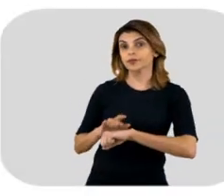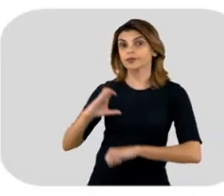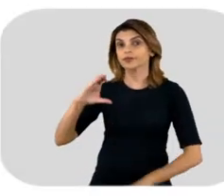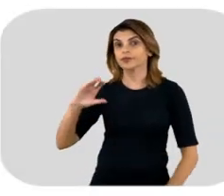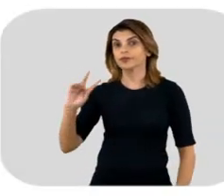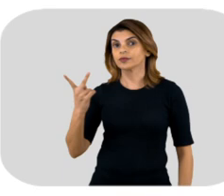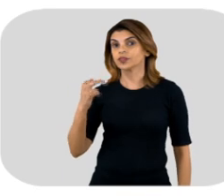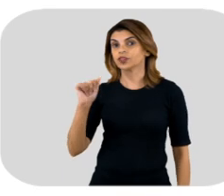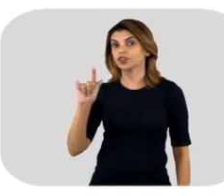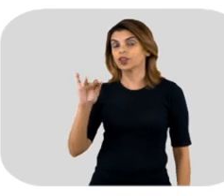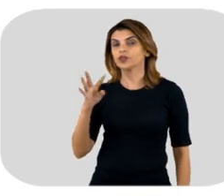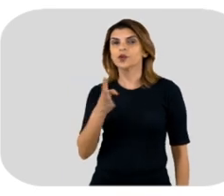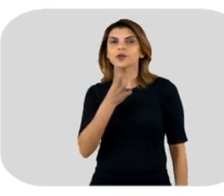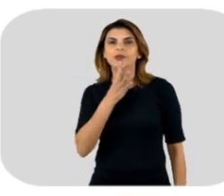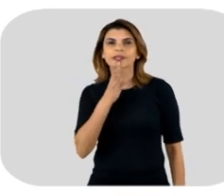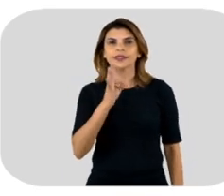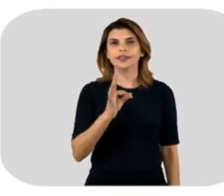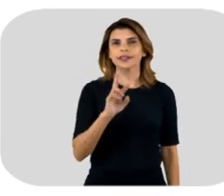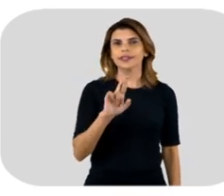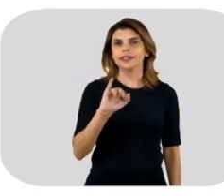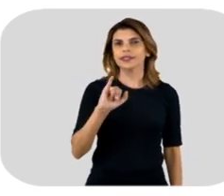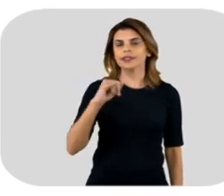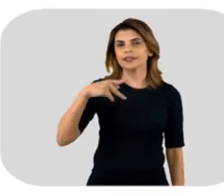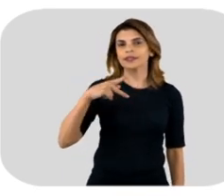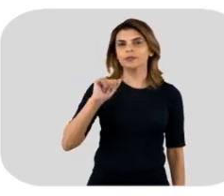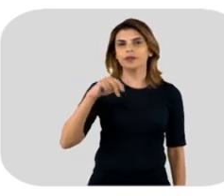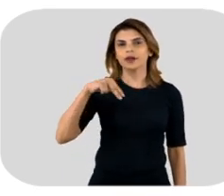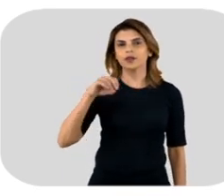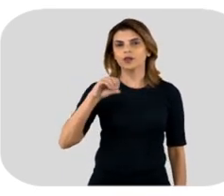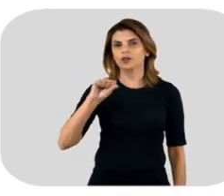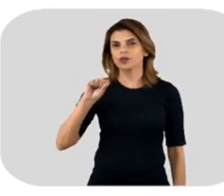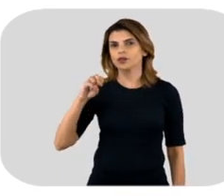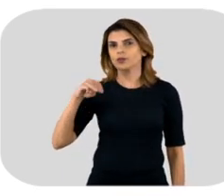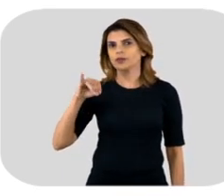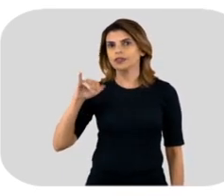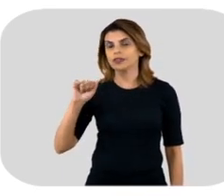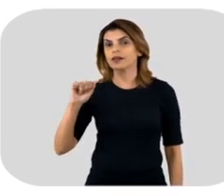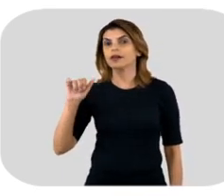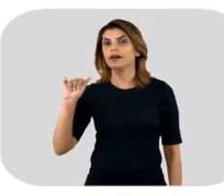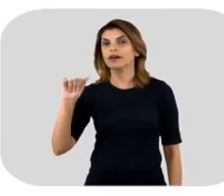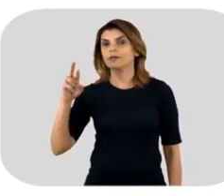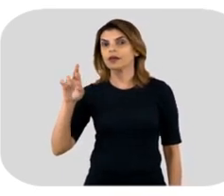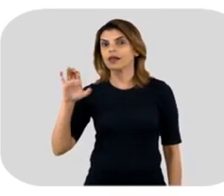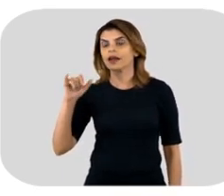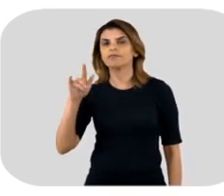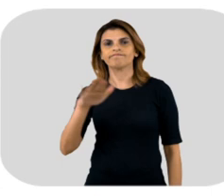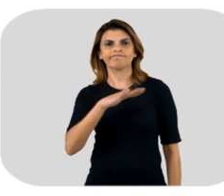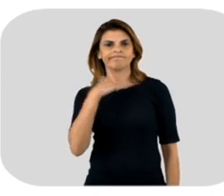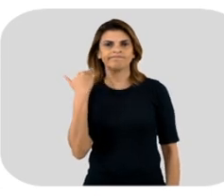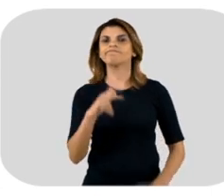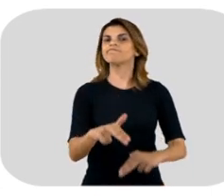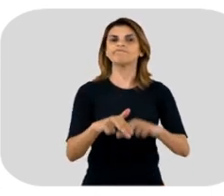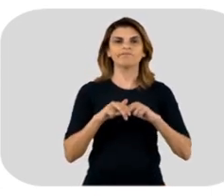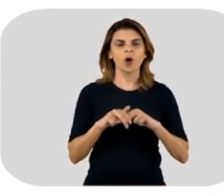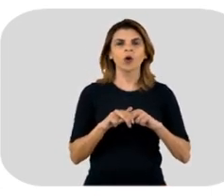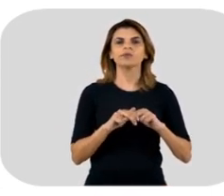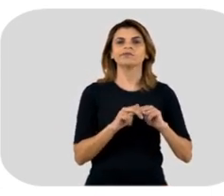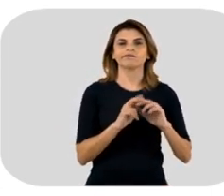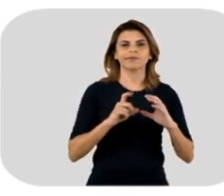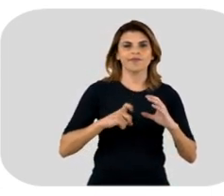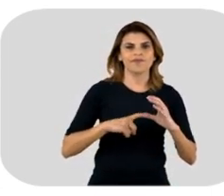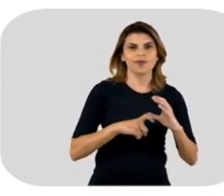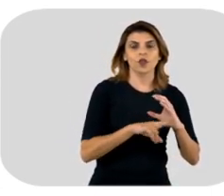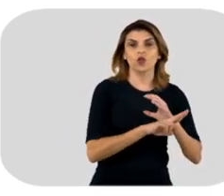A doença de Chagas, também conhecida como tripanossomíase americana, é uma doença potencialmente fatal causada por um grupo